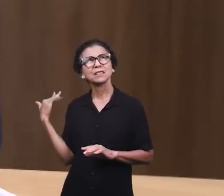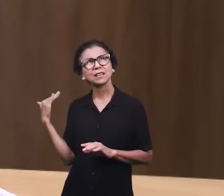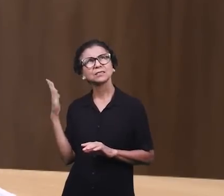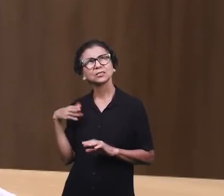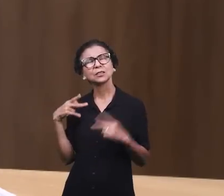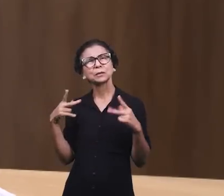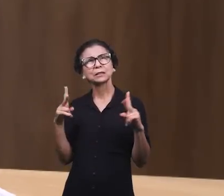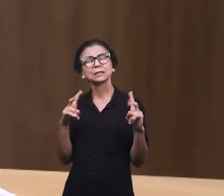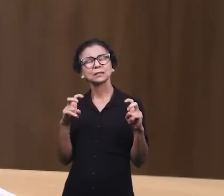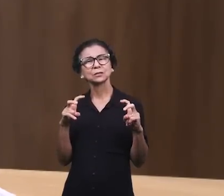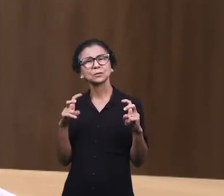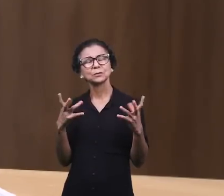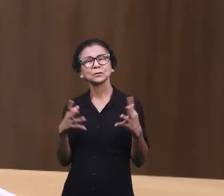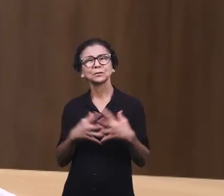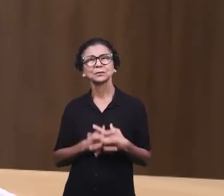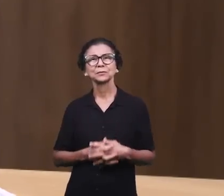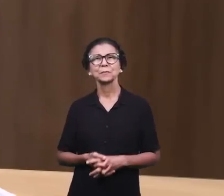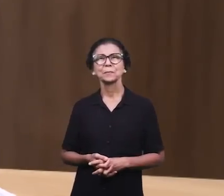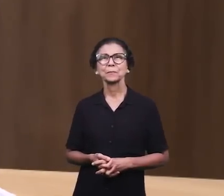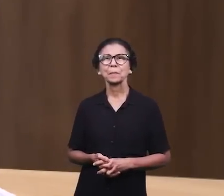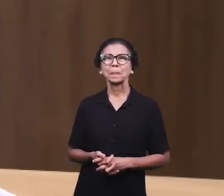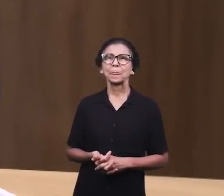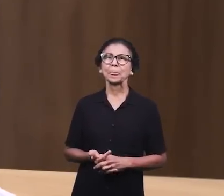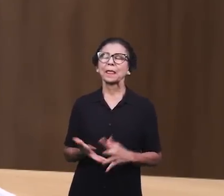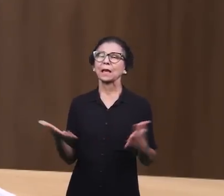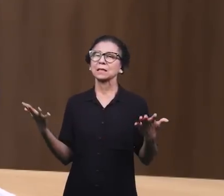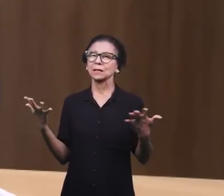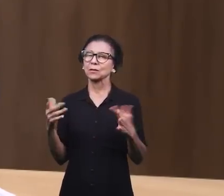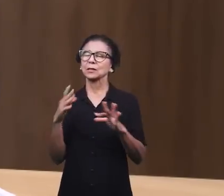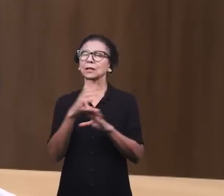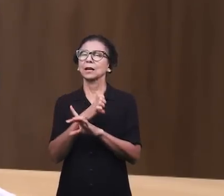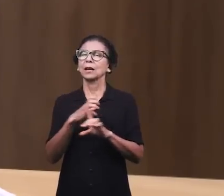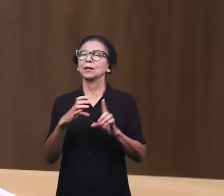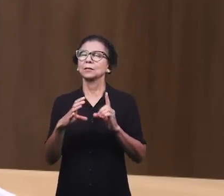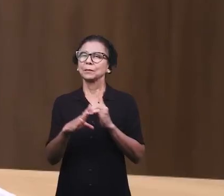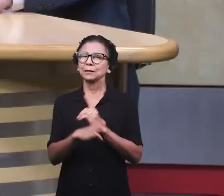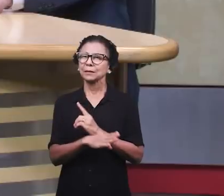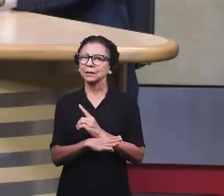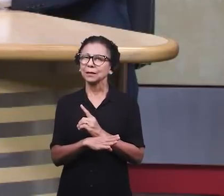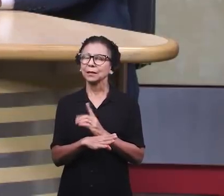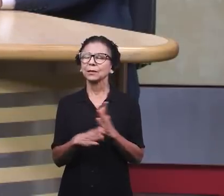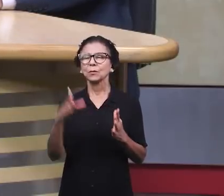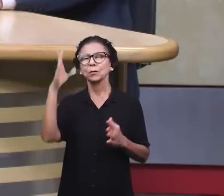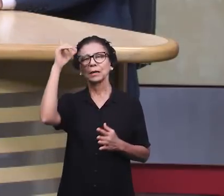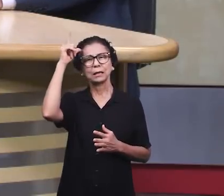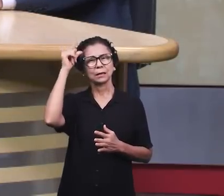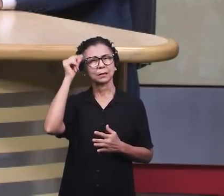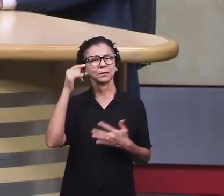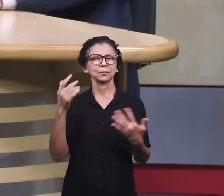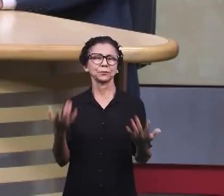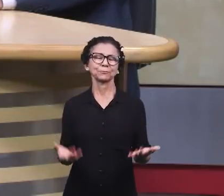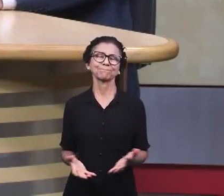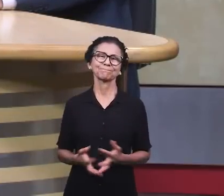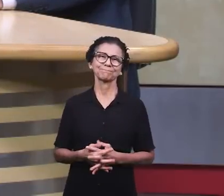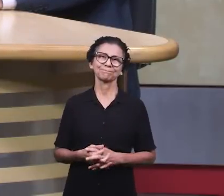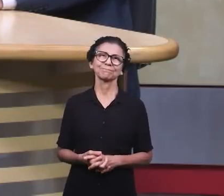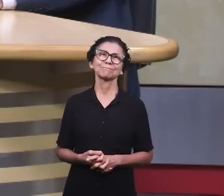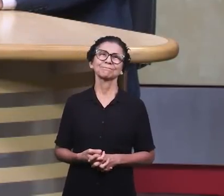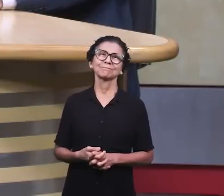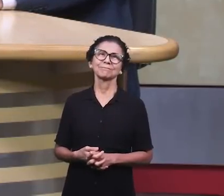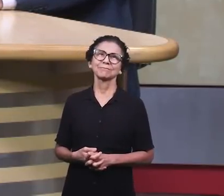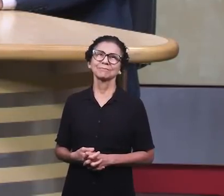Não sei o que é uma luta. Rapaz, a escola bíblica, rapaz, foi uma maravilha para isso. Pô, essa última agora nós